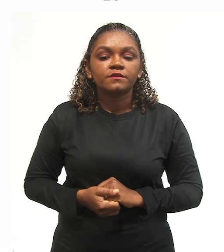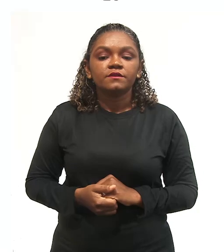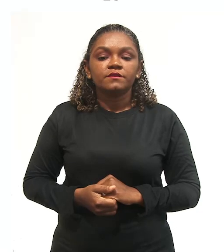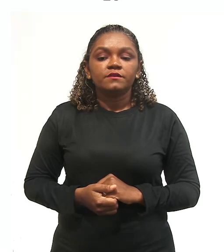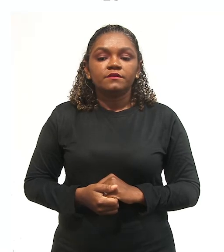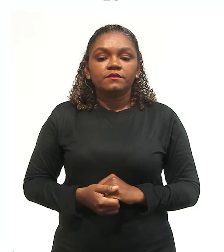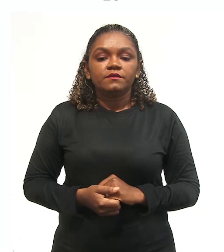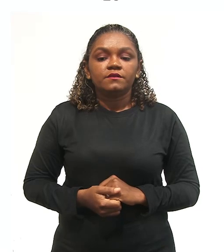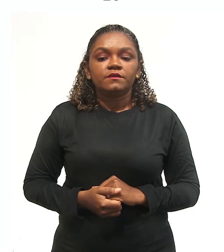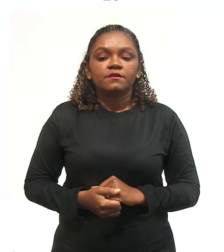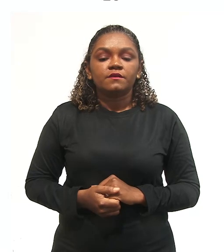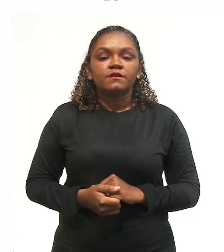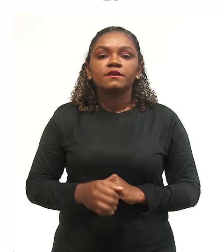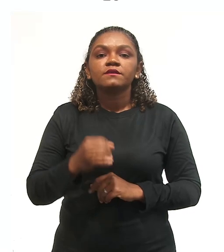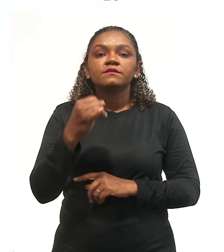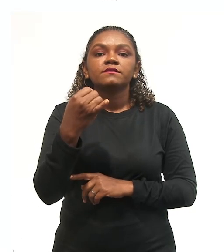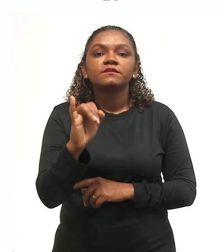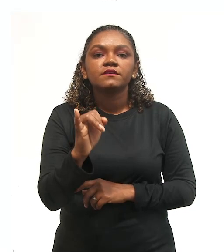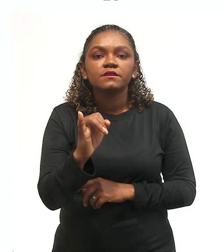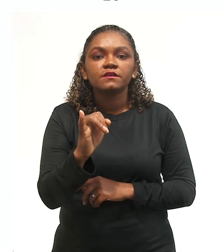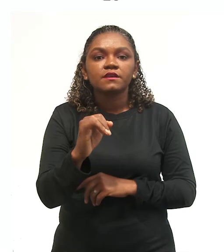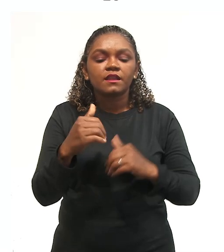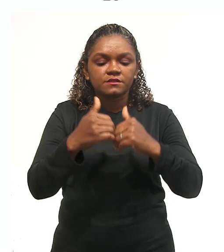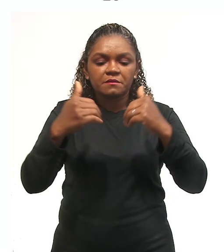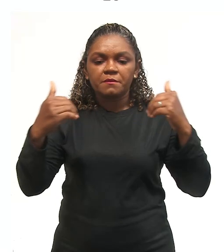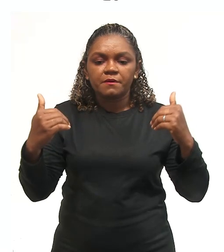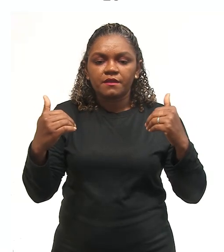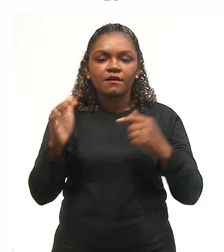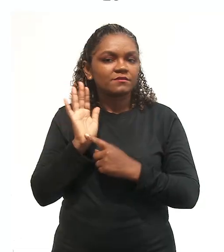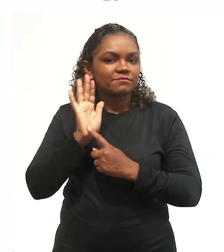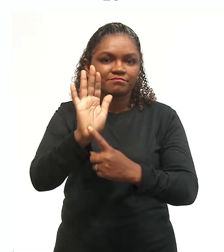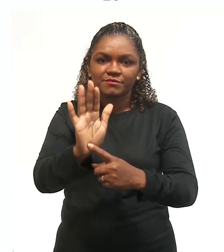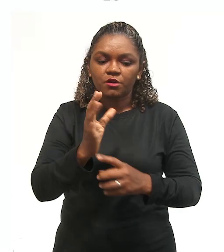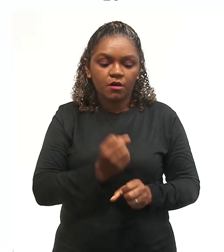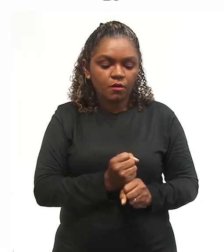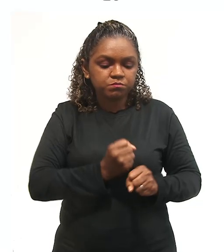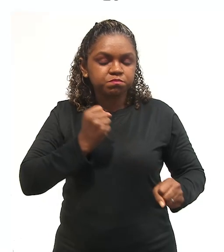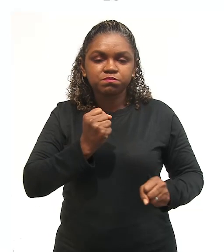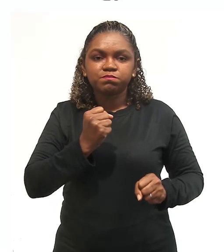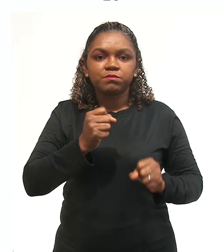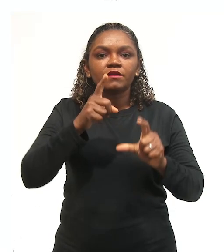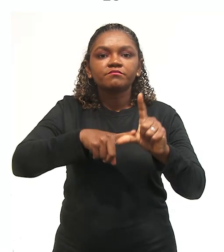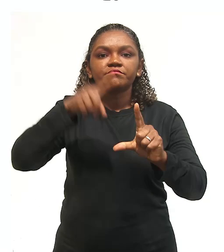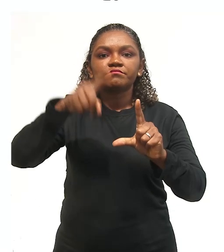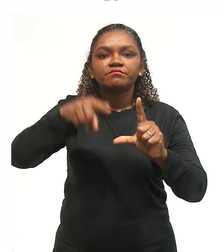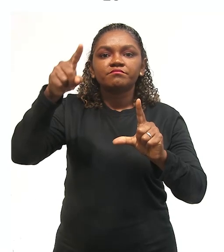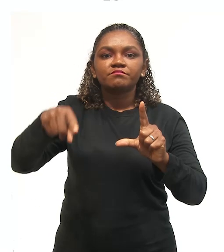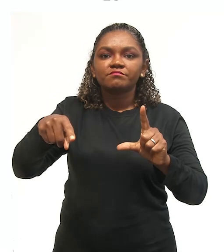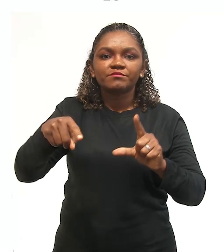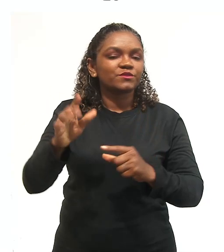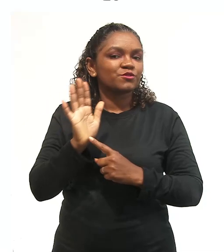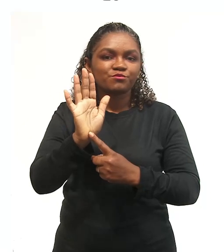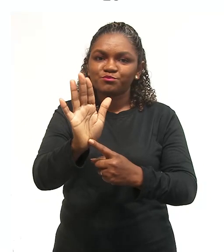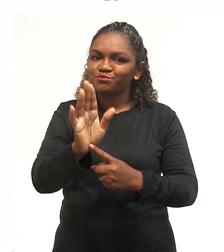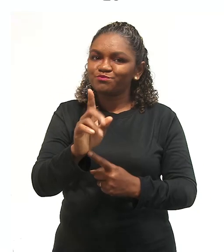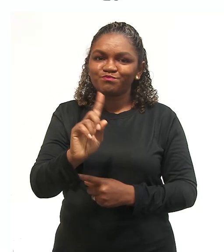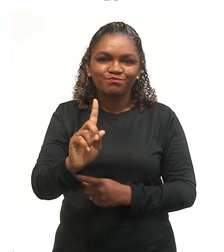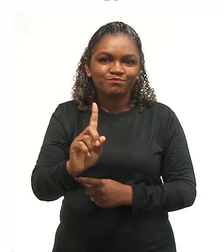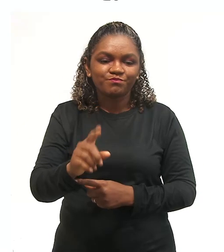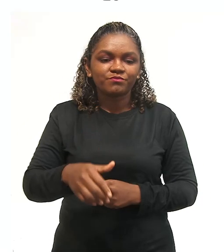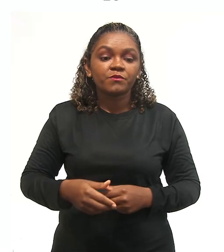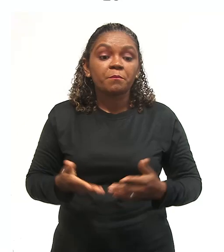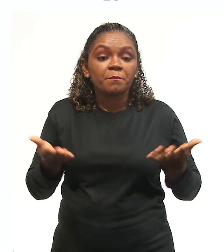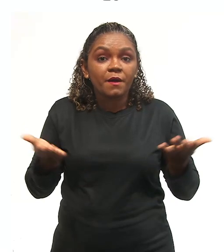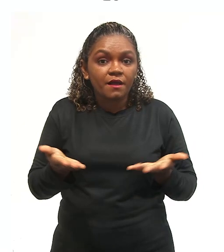nominal, isoladamente, ela não mostra o rendimento real, isso é perigoso. Já na taxa